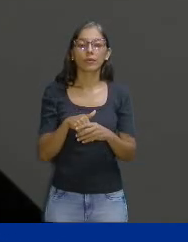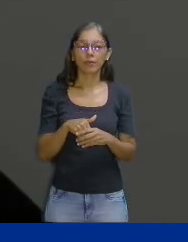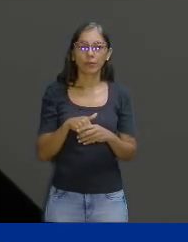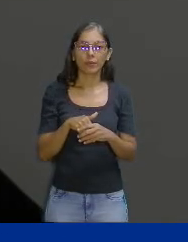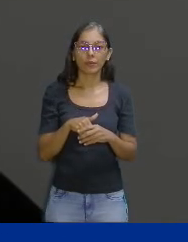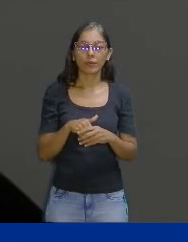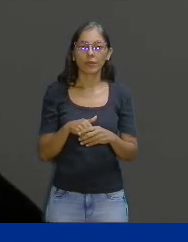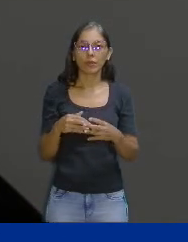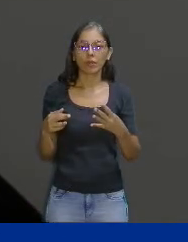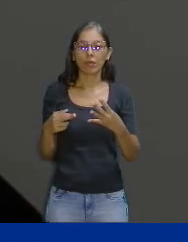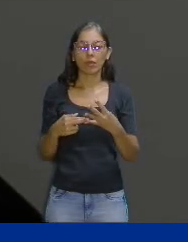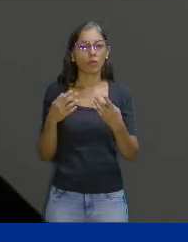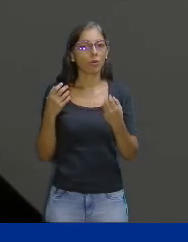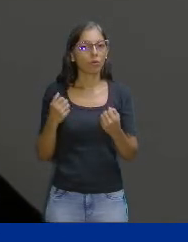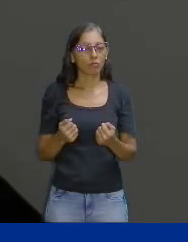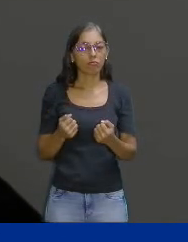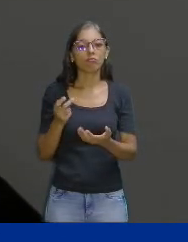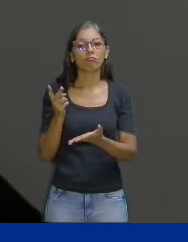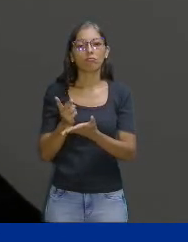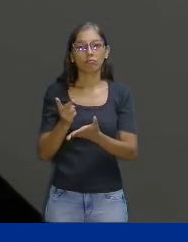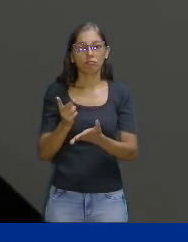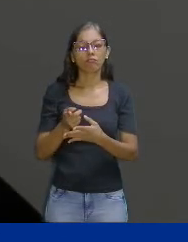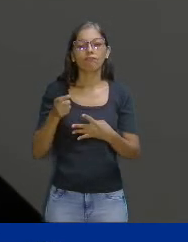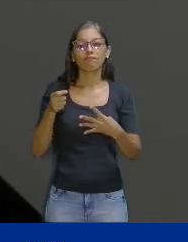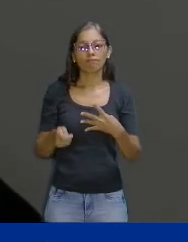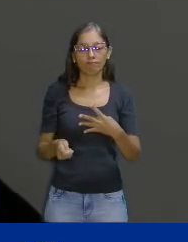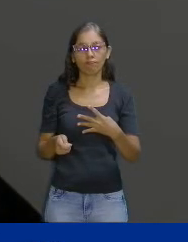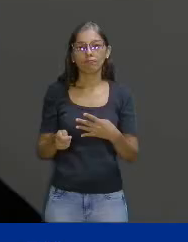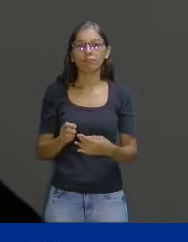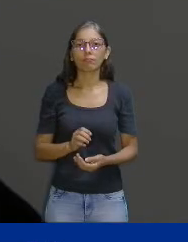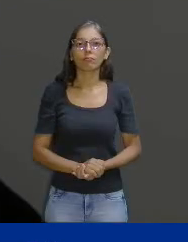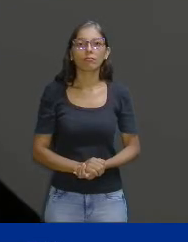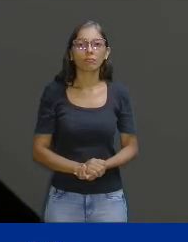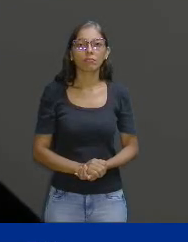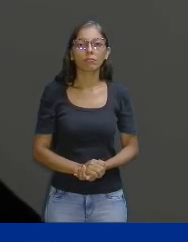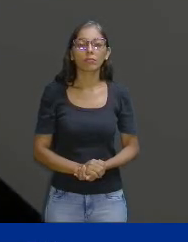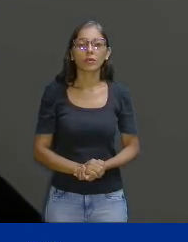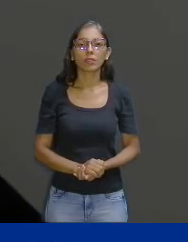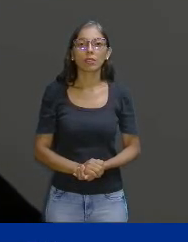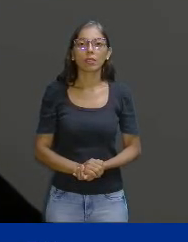do recurso e mantenho integralmente a sentença recorrida como voto.